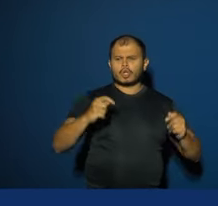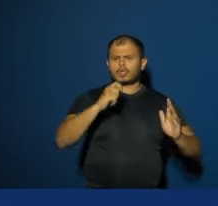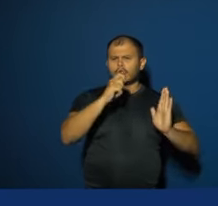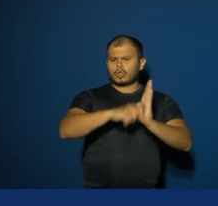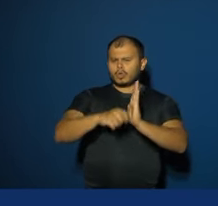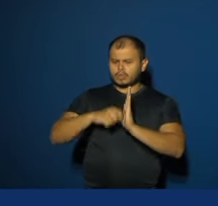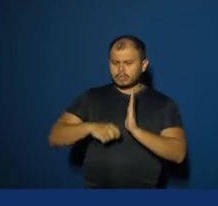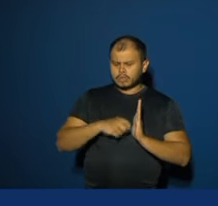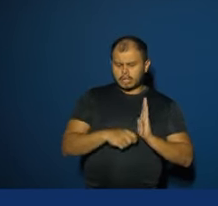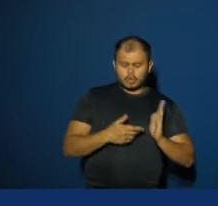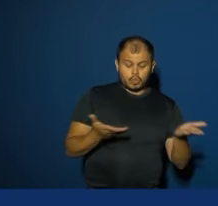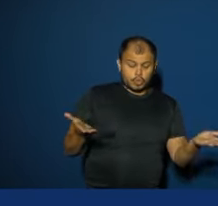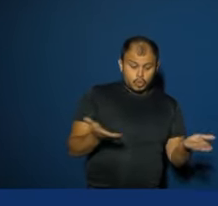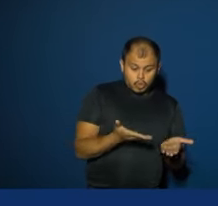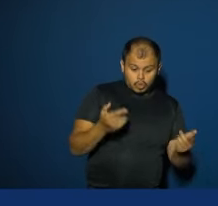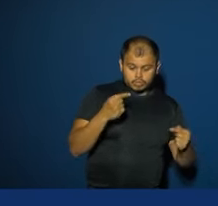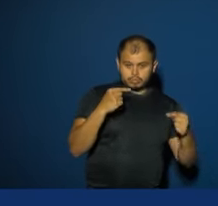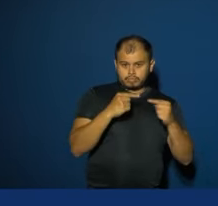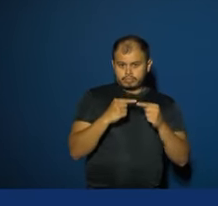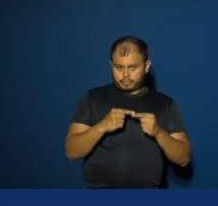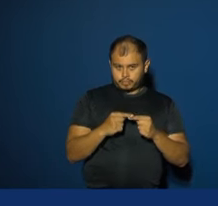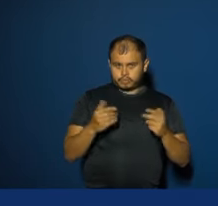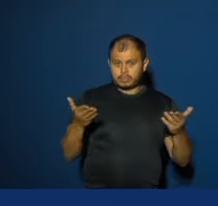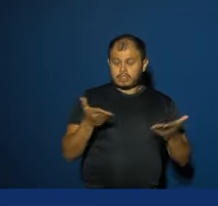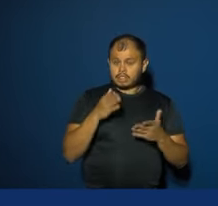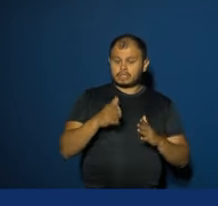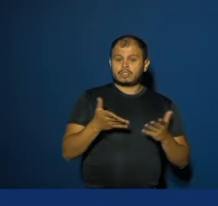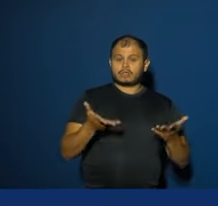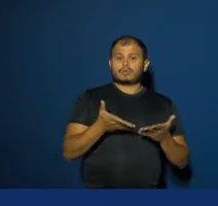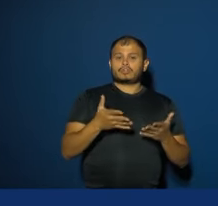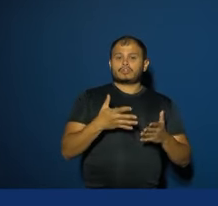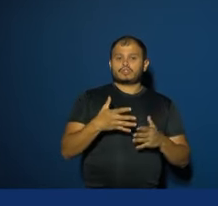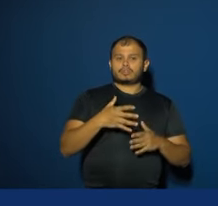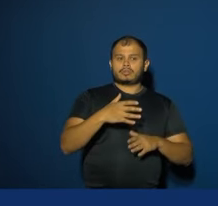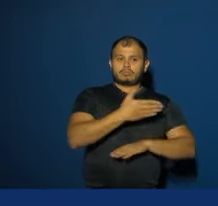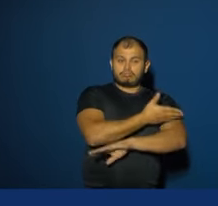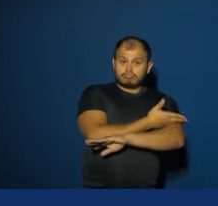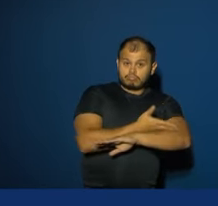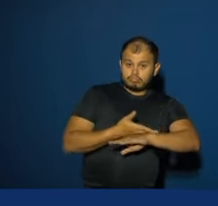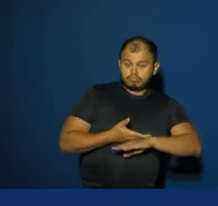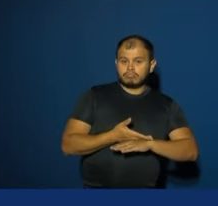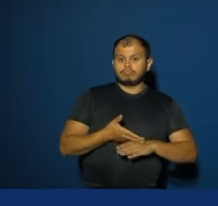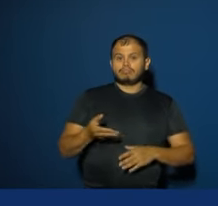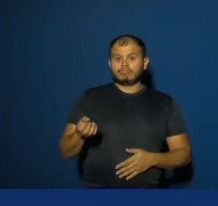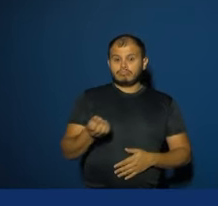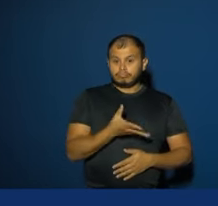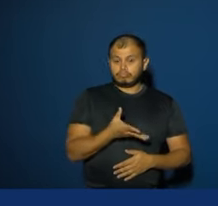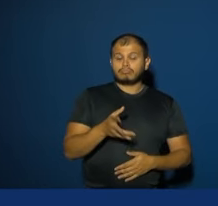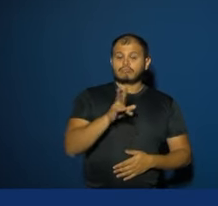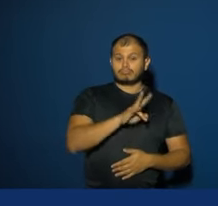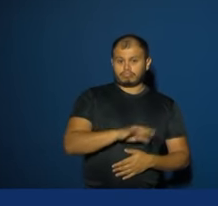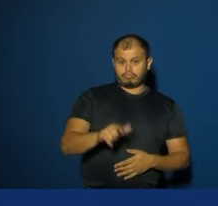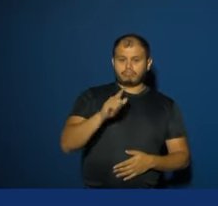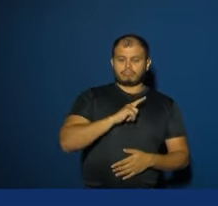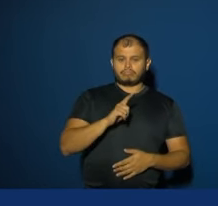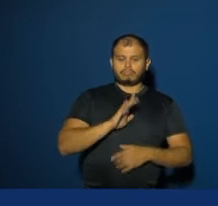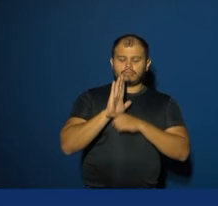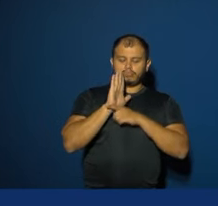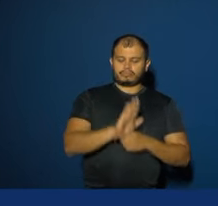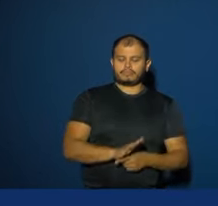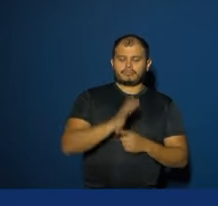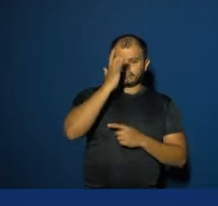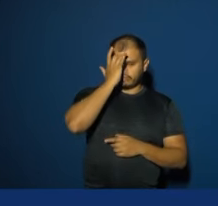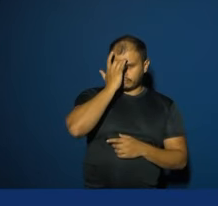novo atual esse padrão novo atual a gente acredita que Vai facilitar a